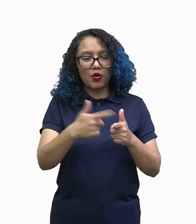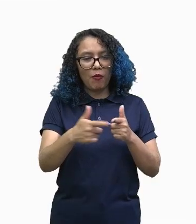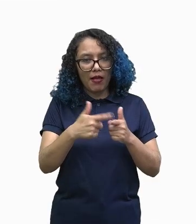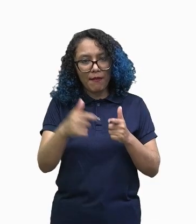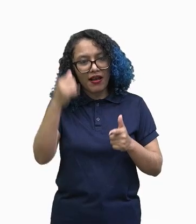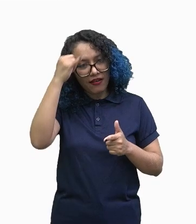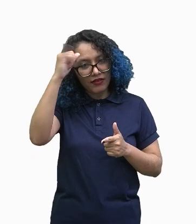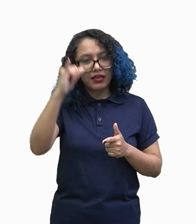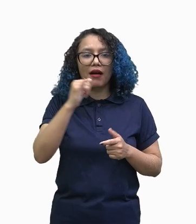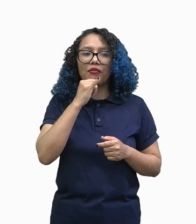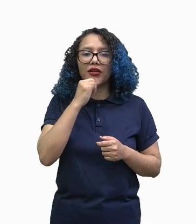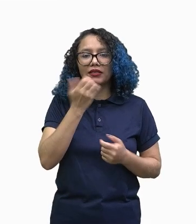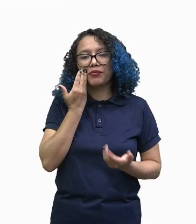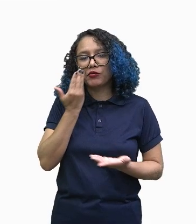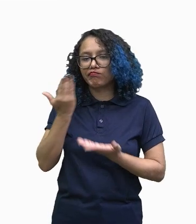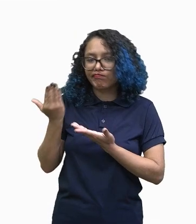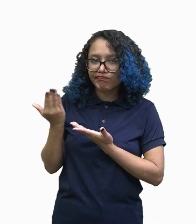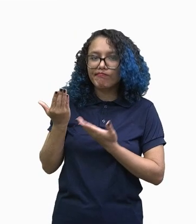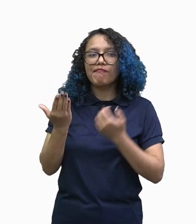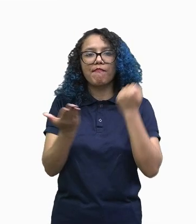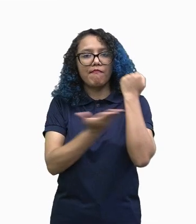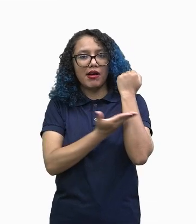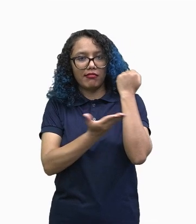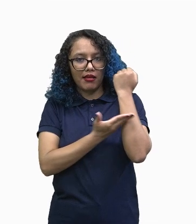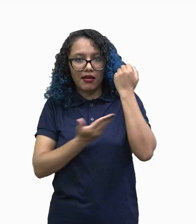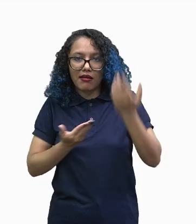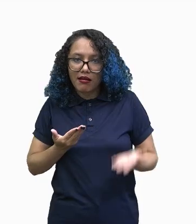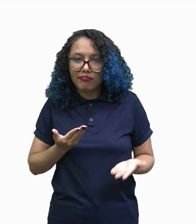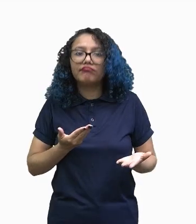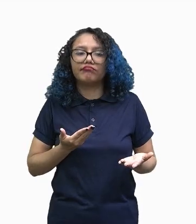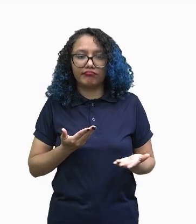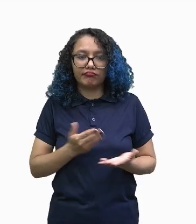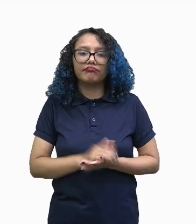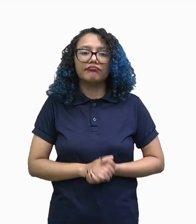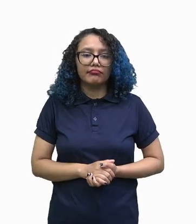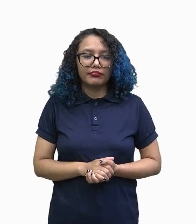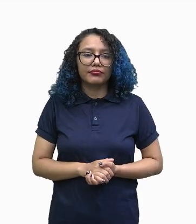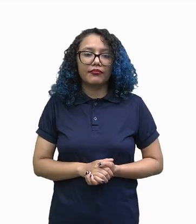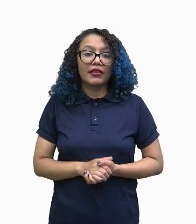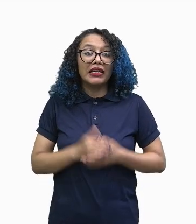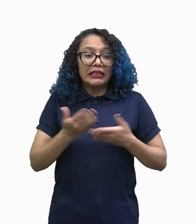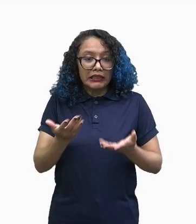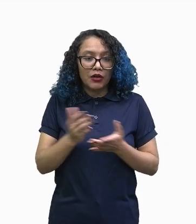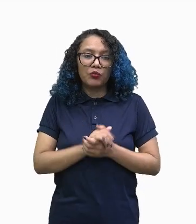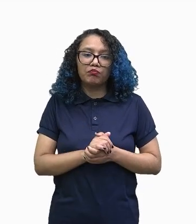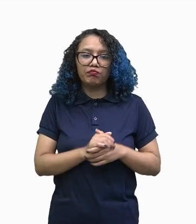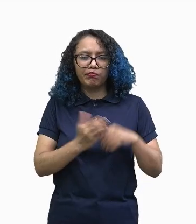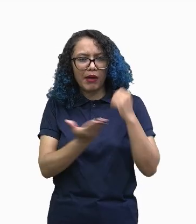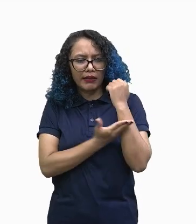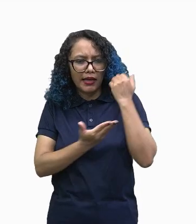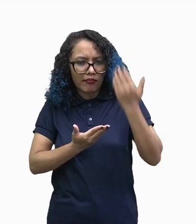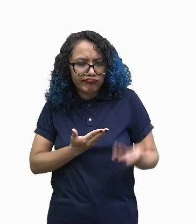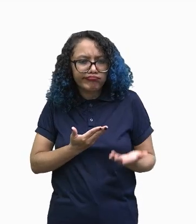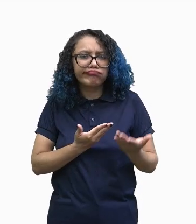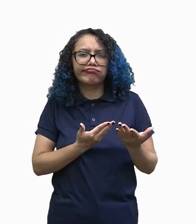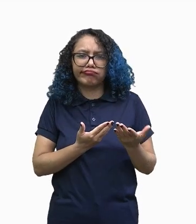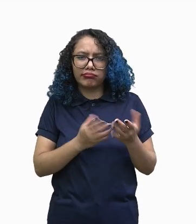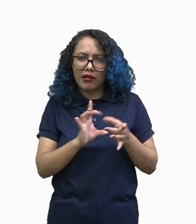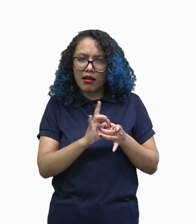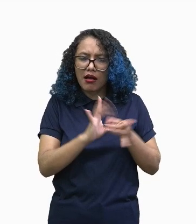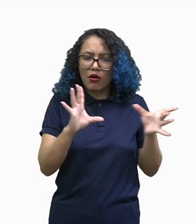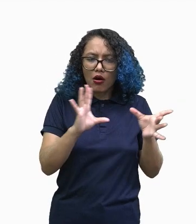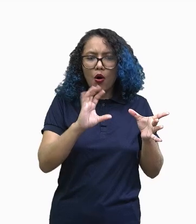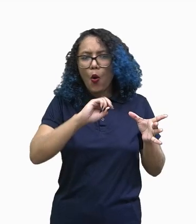exploração madeireira. Veja aí que a exploração madeireira, legal ou ilegal, ela gera perda